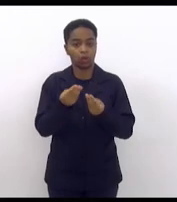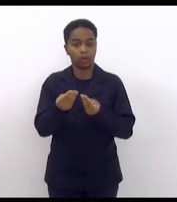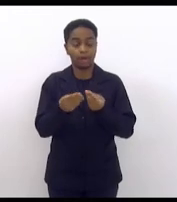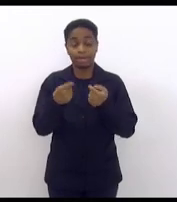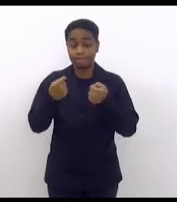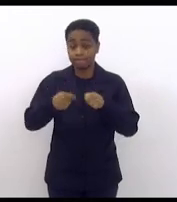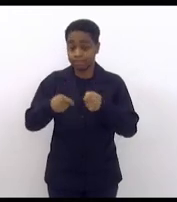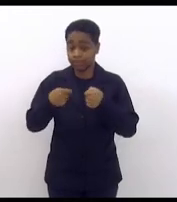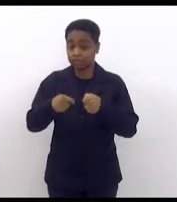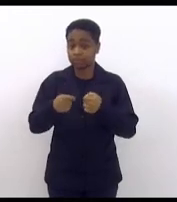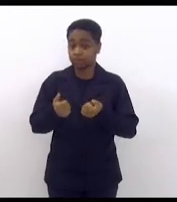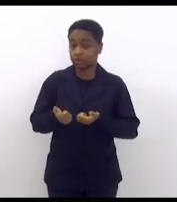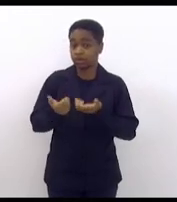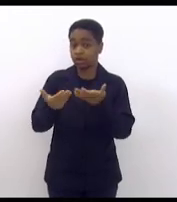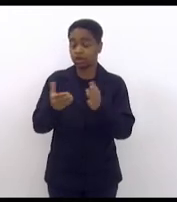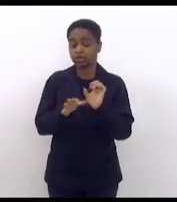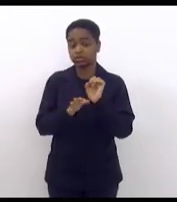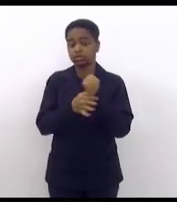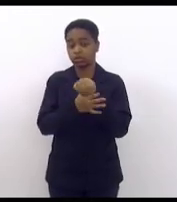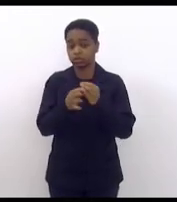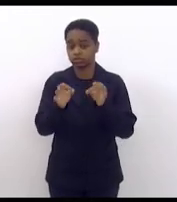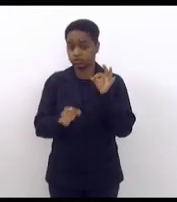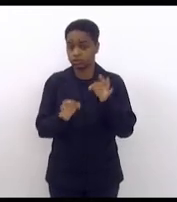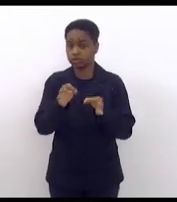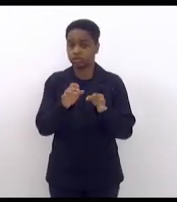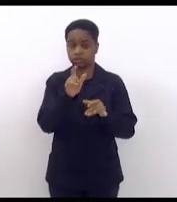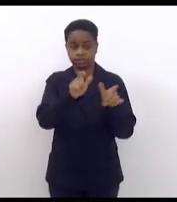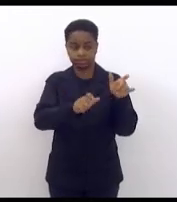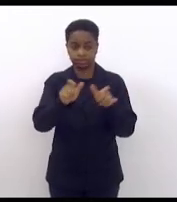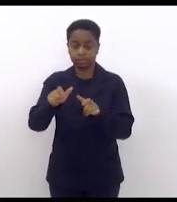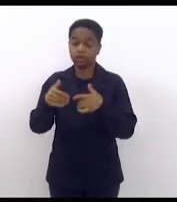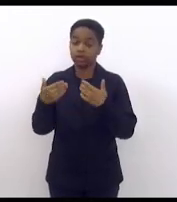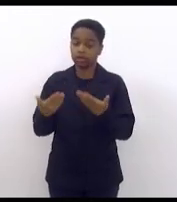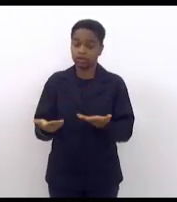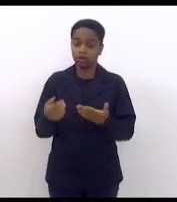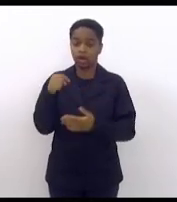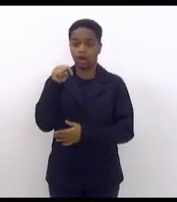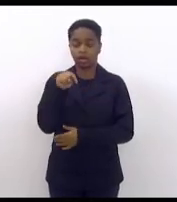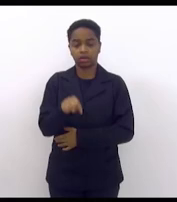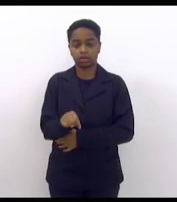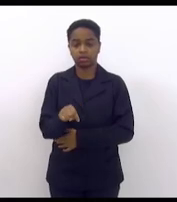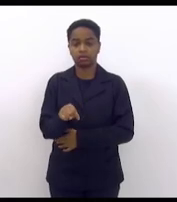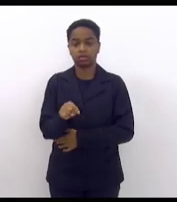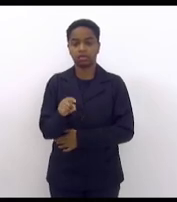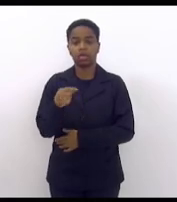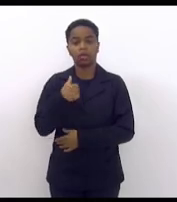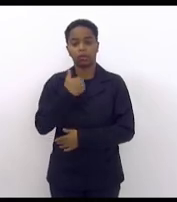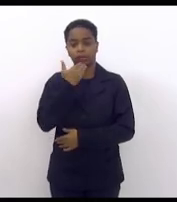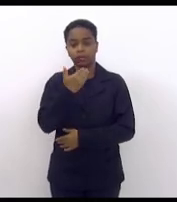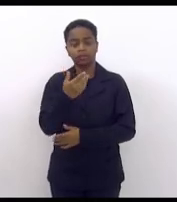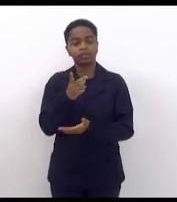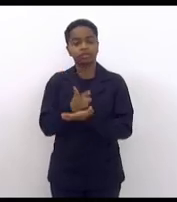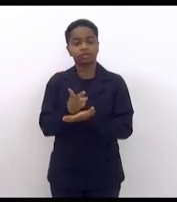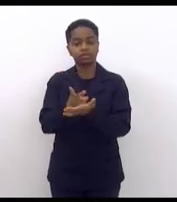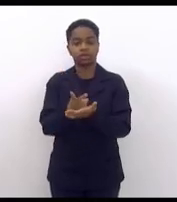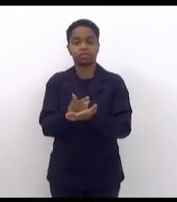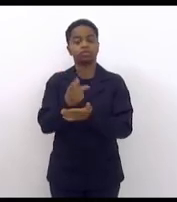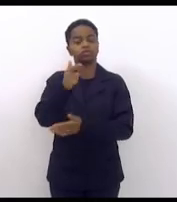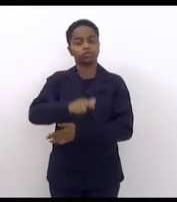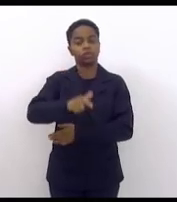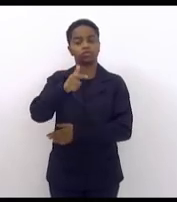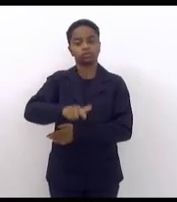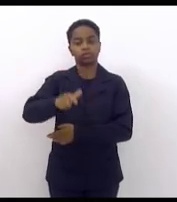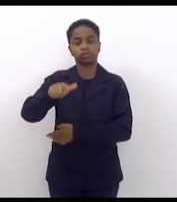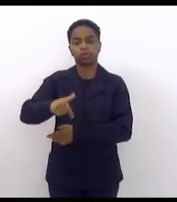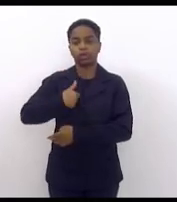ele precisa entregar a segurança jurídica aos seus investidores. E aqui nesta casa, eu tenho pedido reiteradamente também, vou fazer